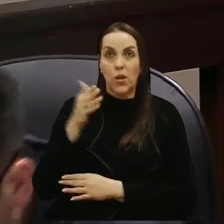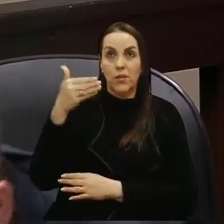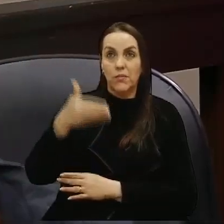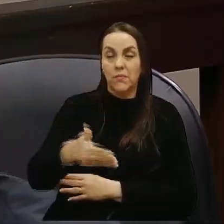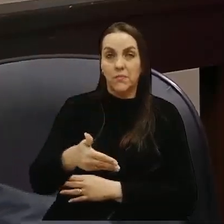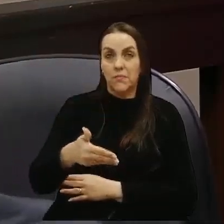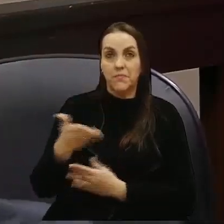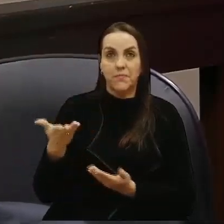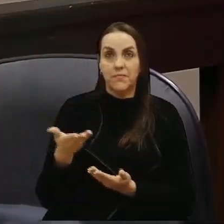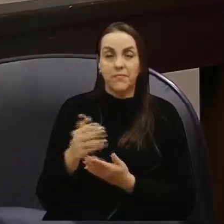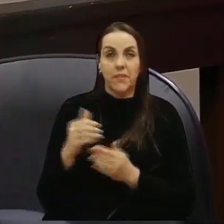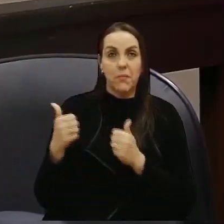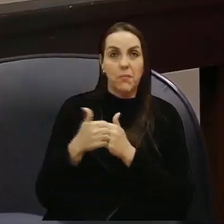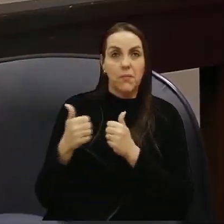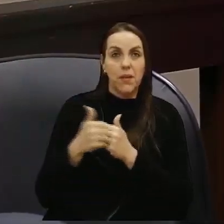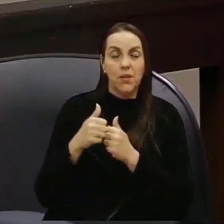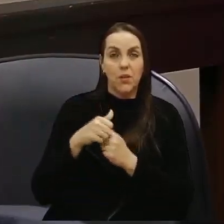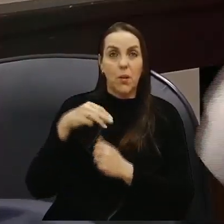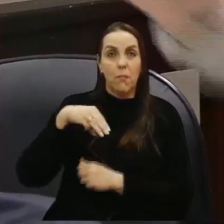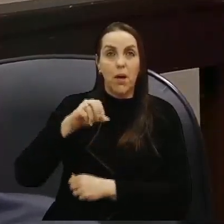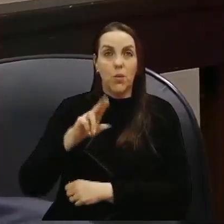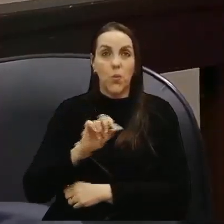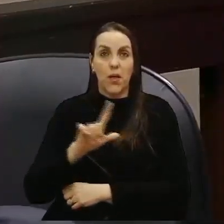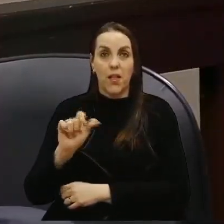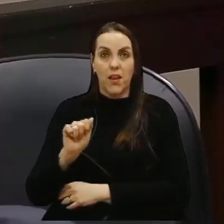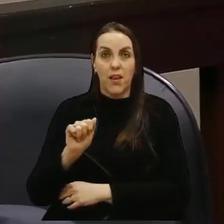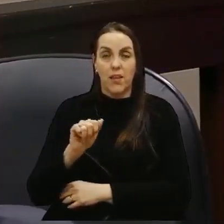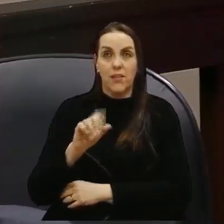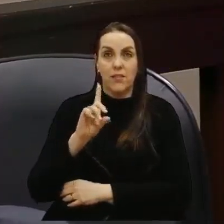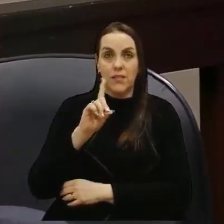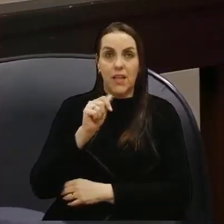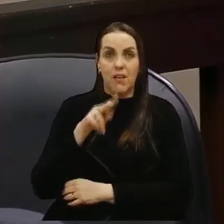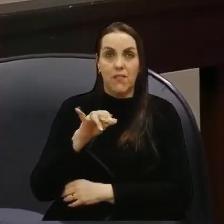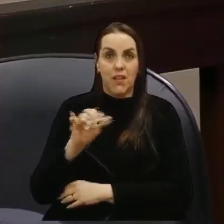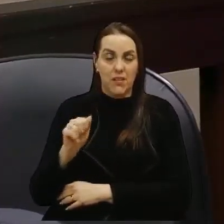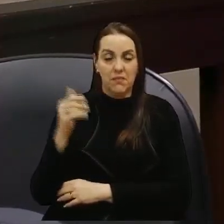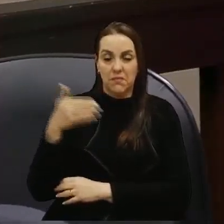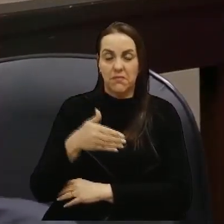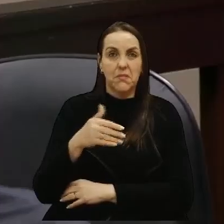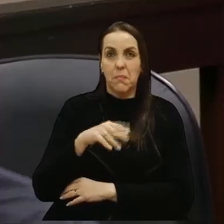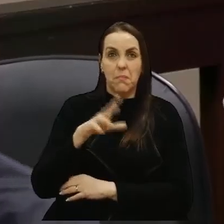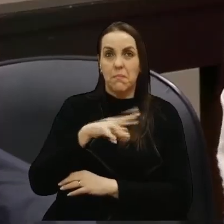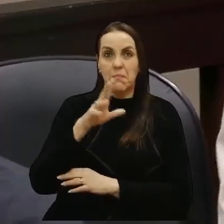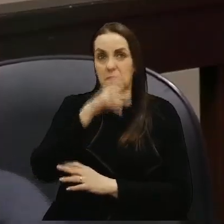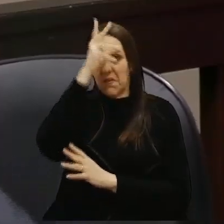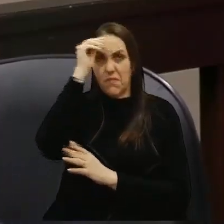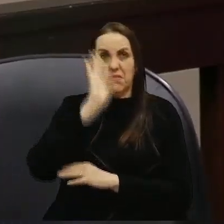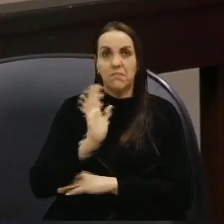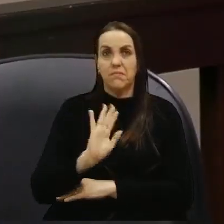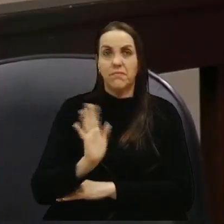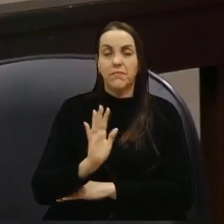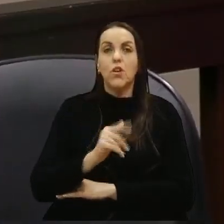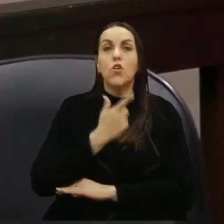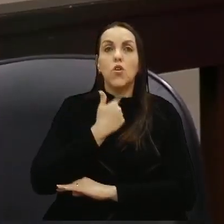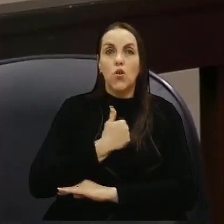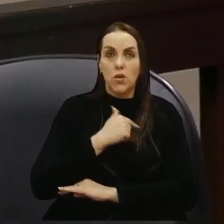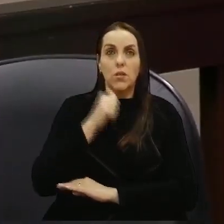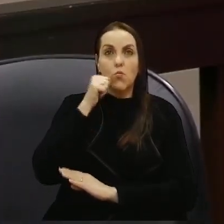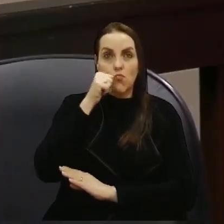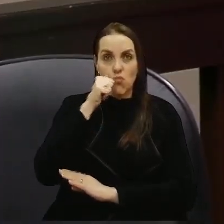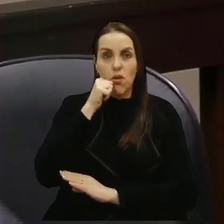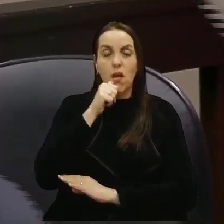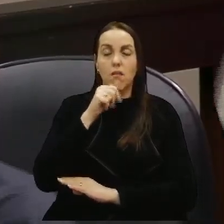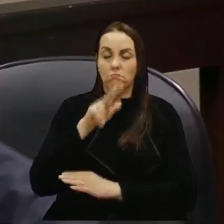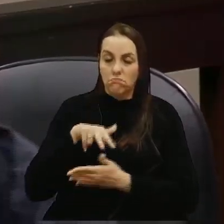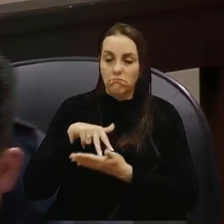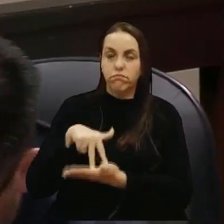na Manuela Dávila dizer, não, tu não vai concorrer a prefeito. Eu sou contra esse tipo de machismo. Aqui eu gosto das mulheres que bancam a história delas pelo que elas